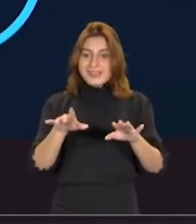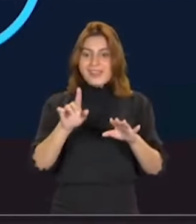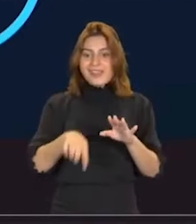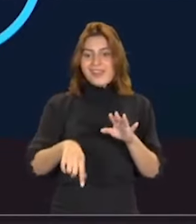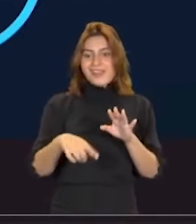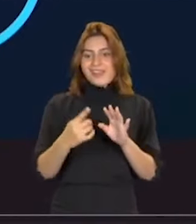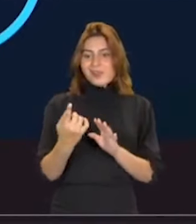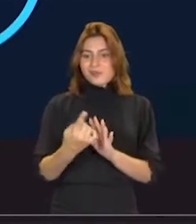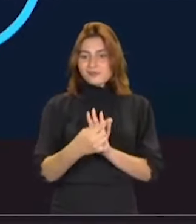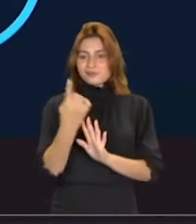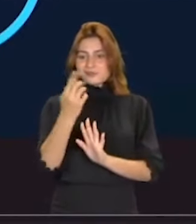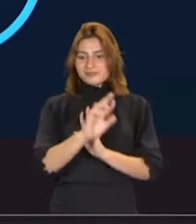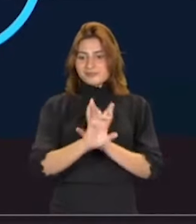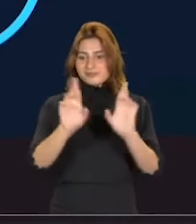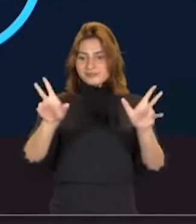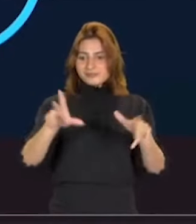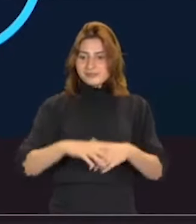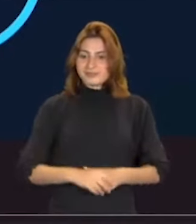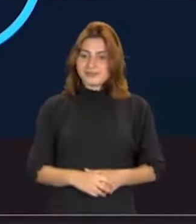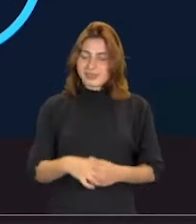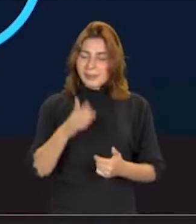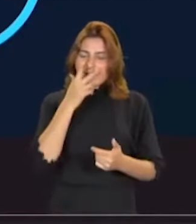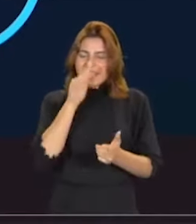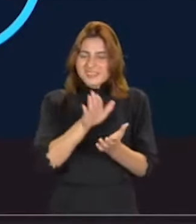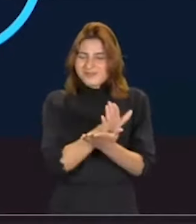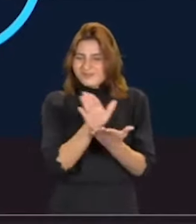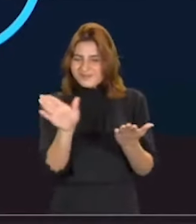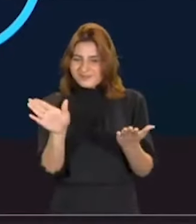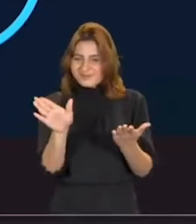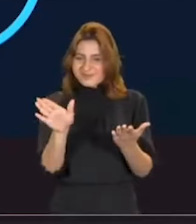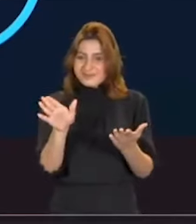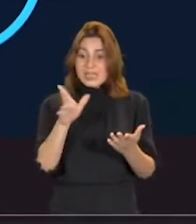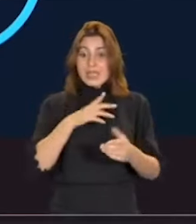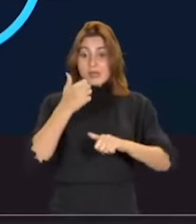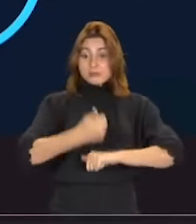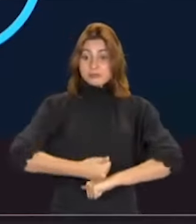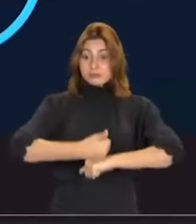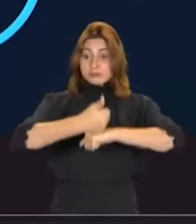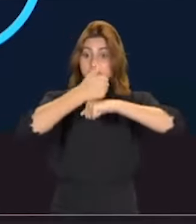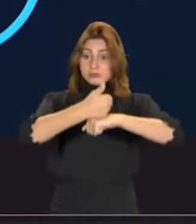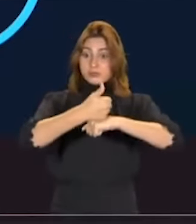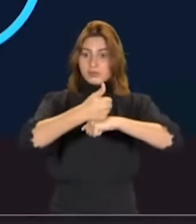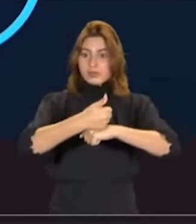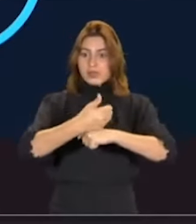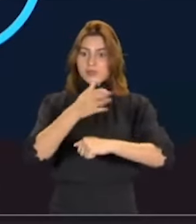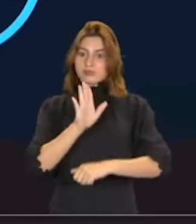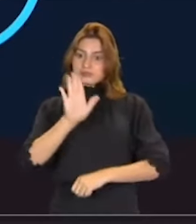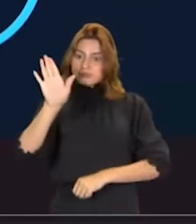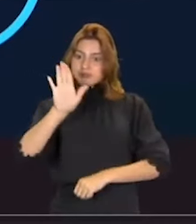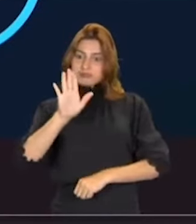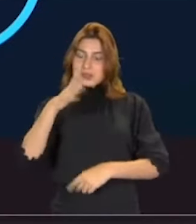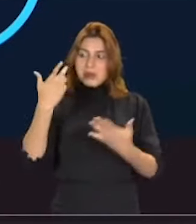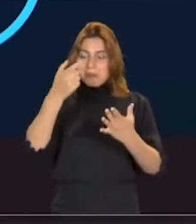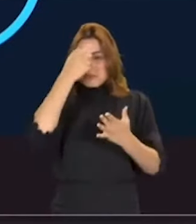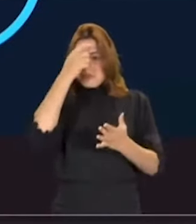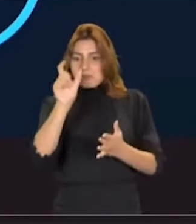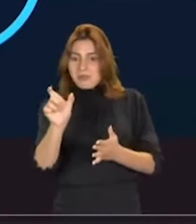intenção, um desvio de finalidade, que é justamente promover aquela candidatura, aquele candidato, aquela ideologia, aquele